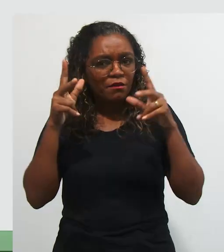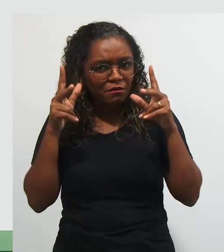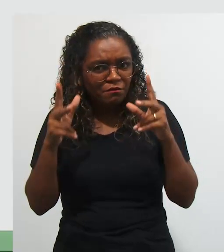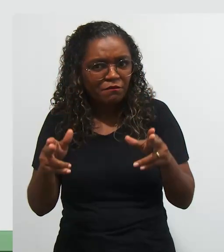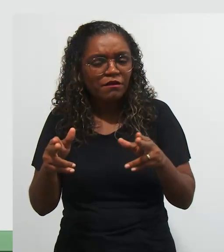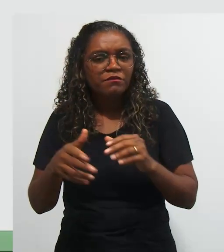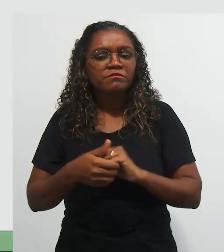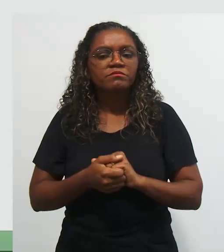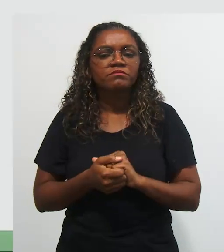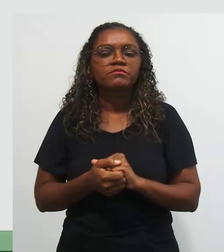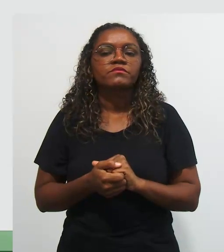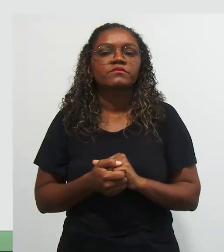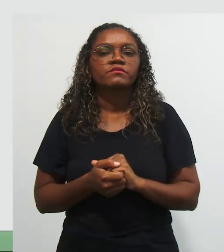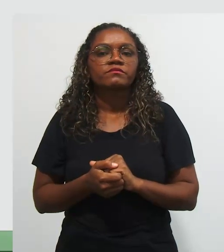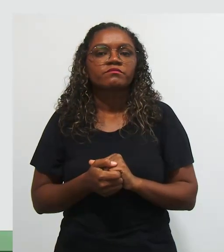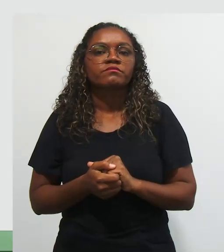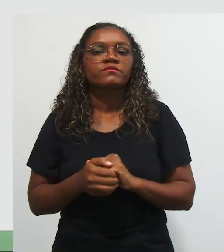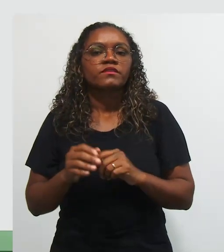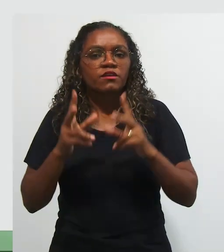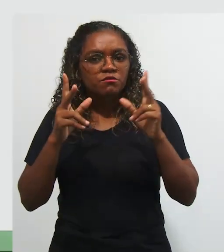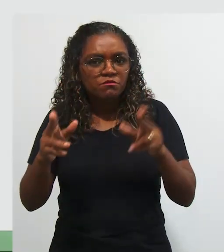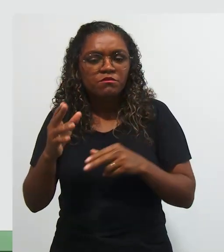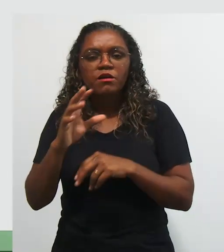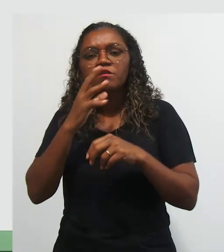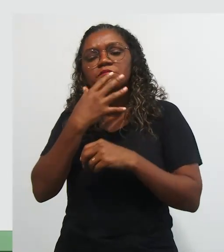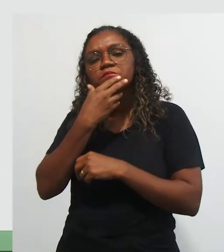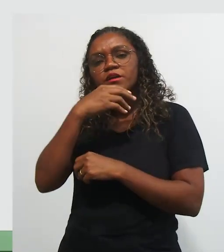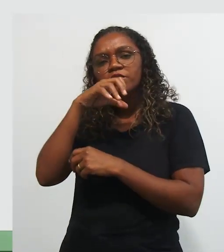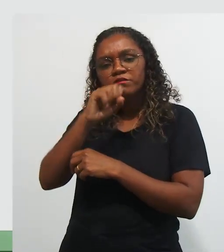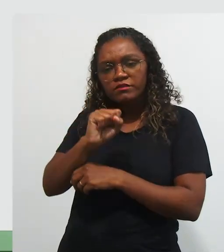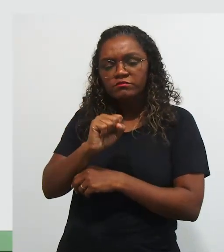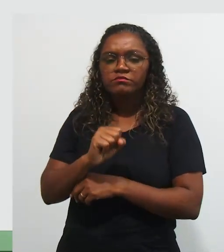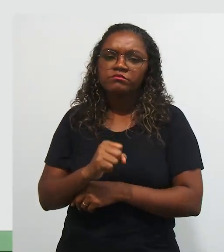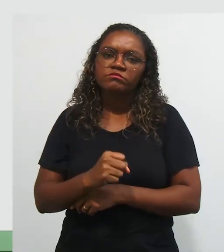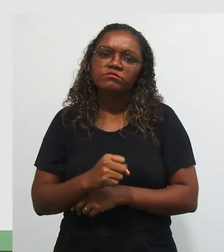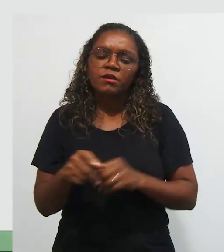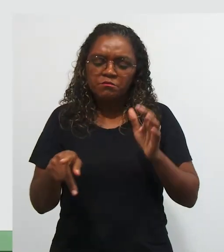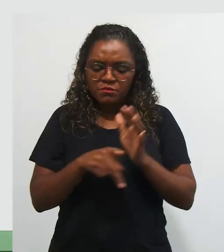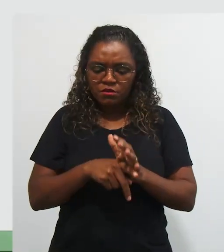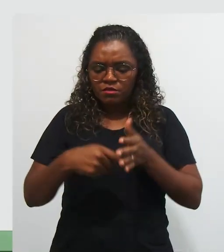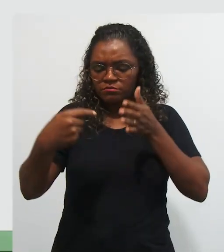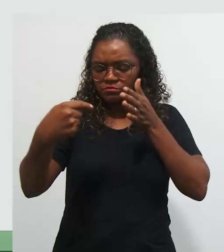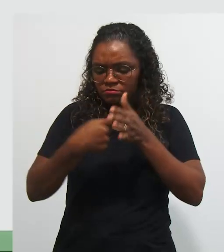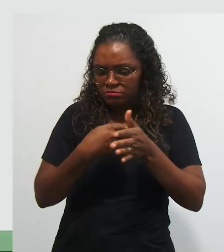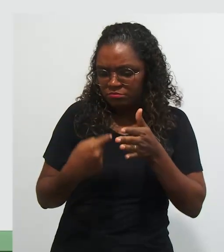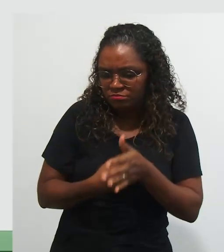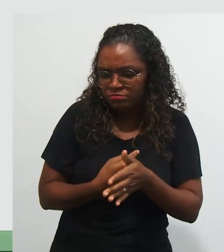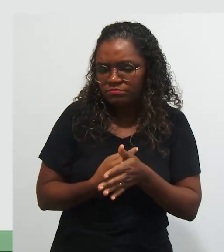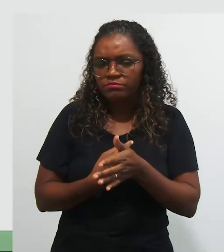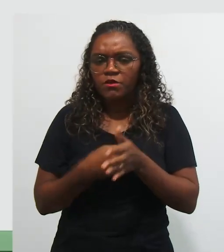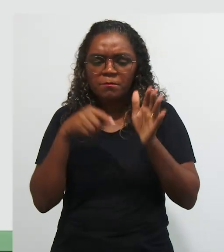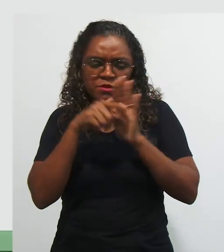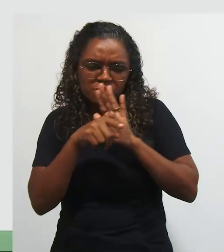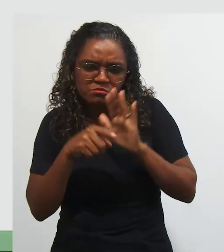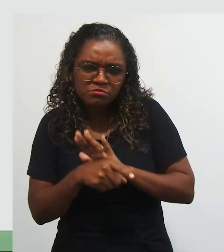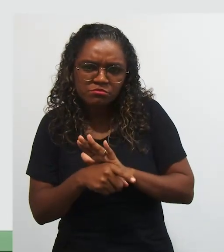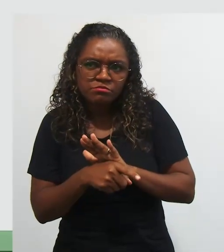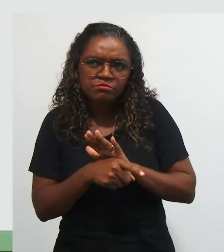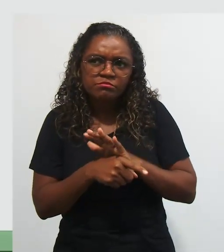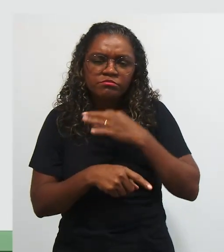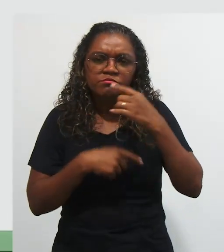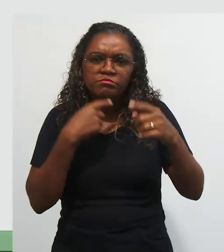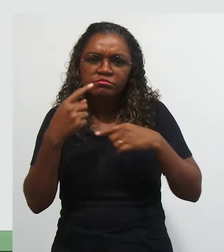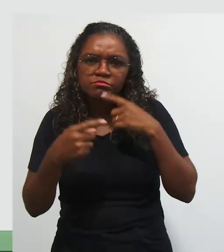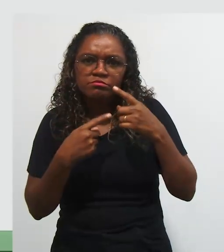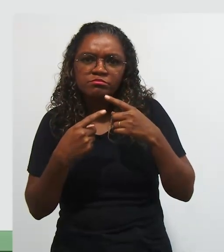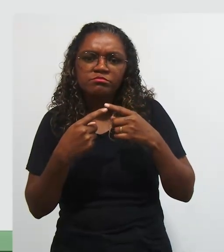Aquela mesma inspiração ali do Paulo Freire, do eu me indago. Eu indago sobre